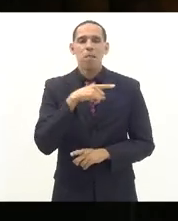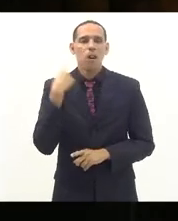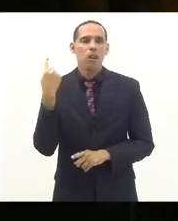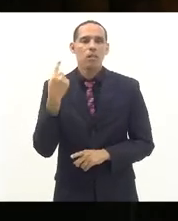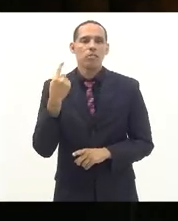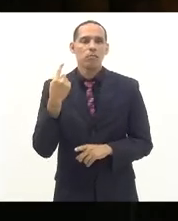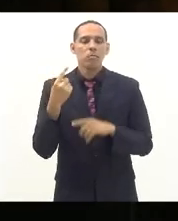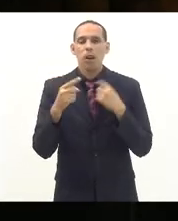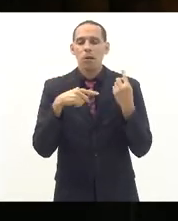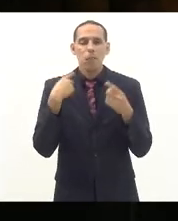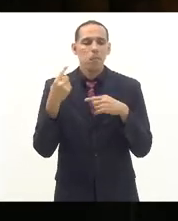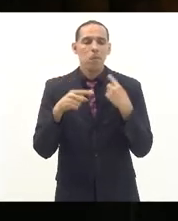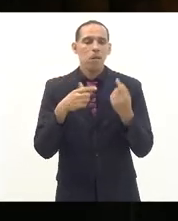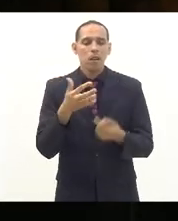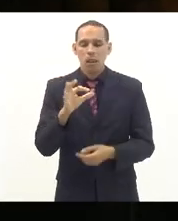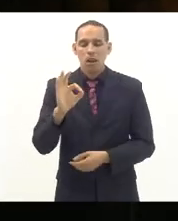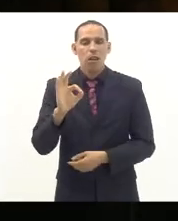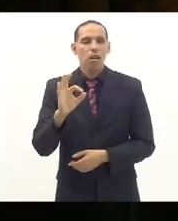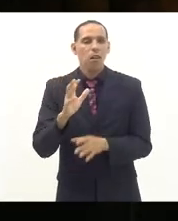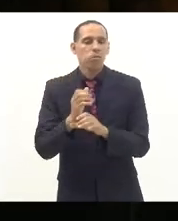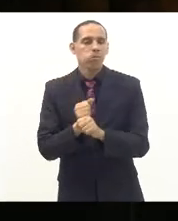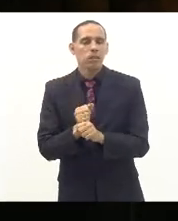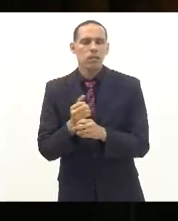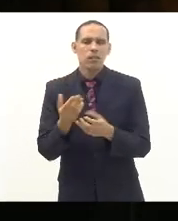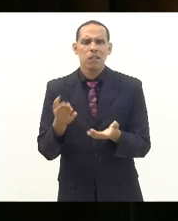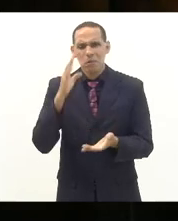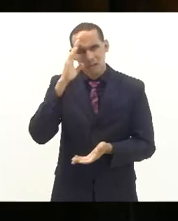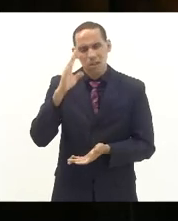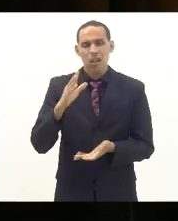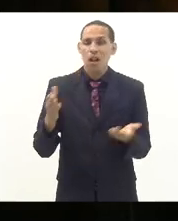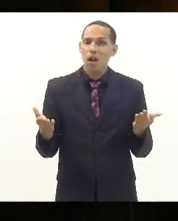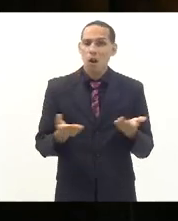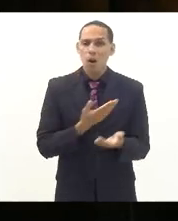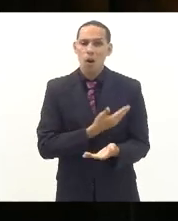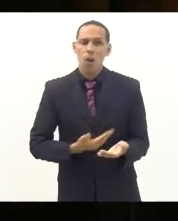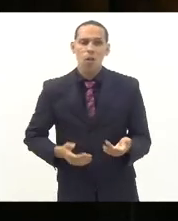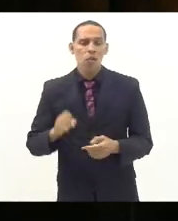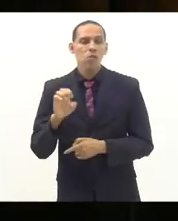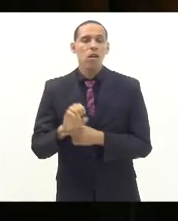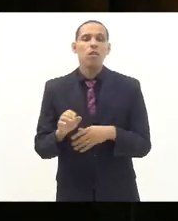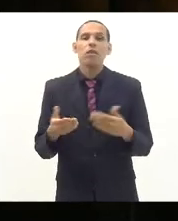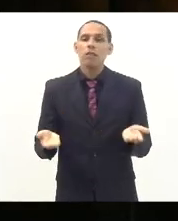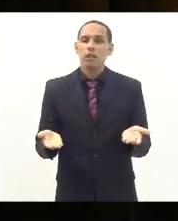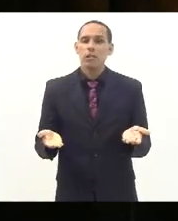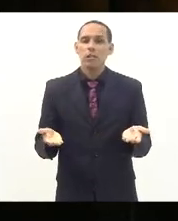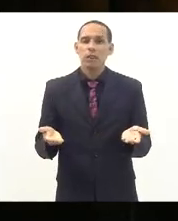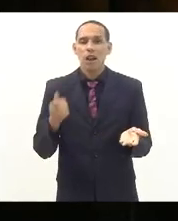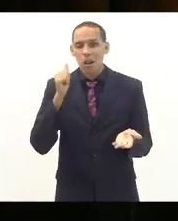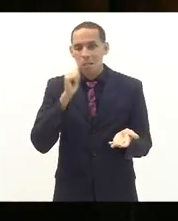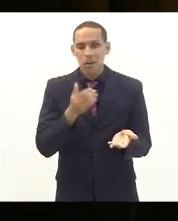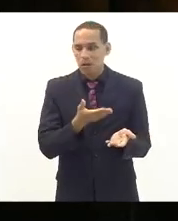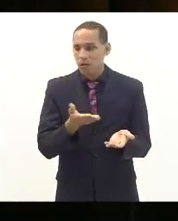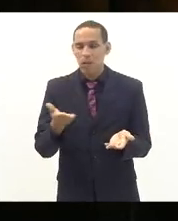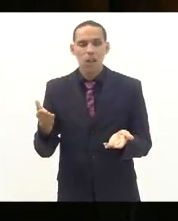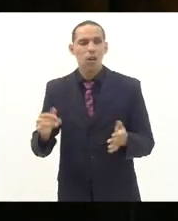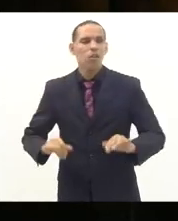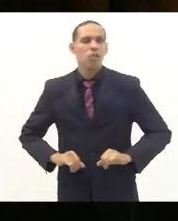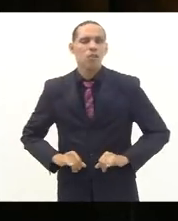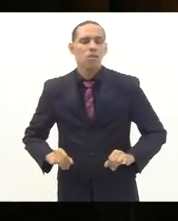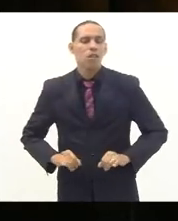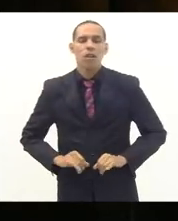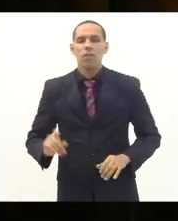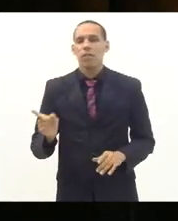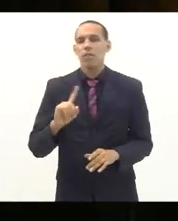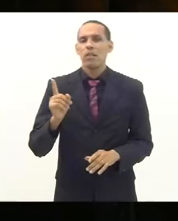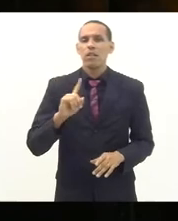bebês morreram Qual é a prioridade hoje do Governo do Estado para que estas mulheres não sofrerão uma